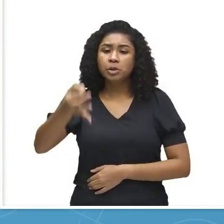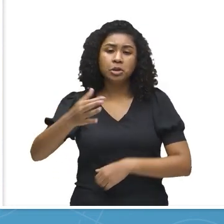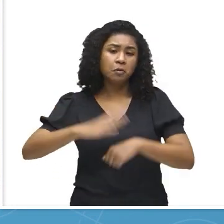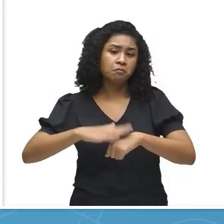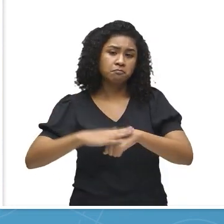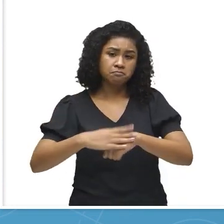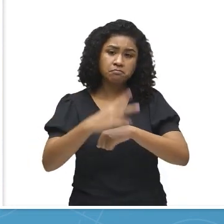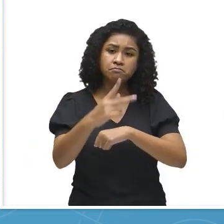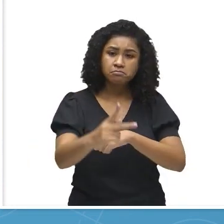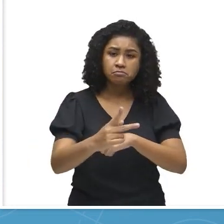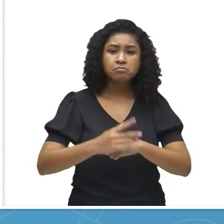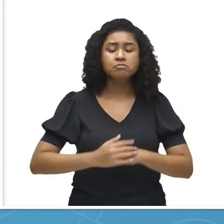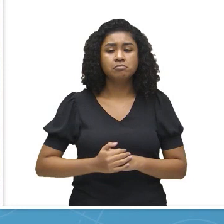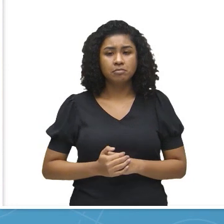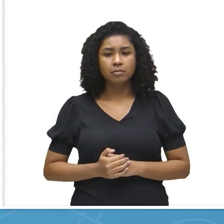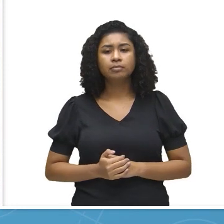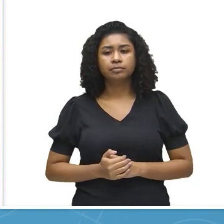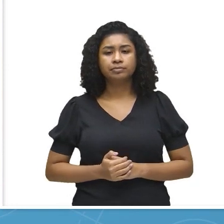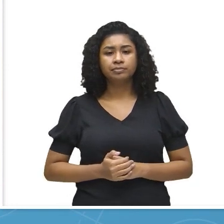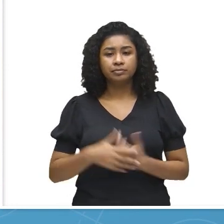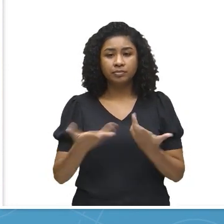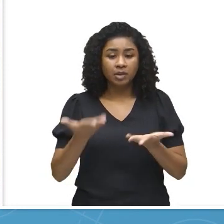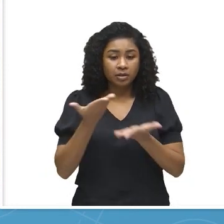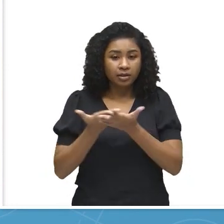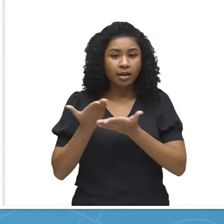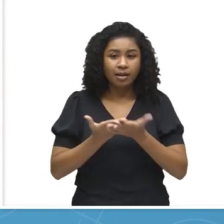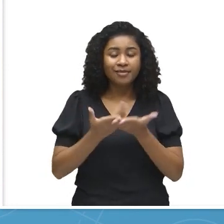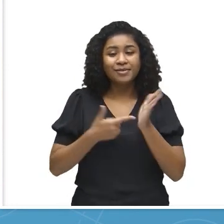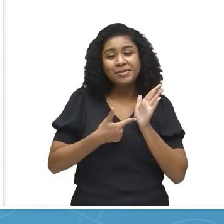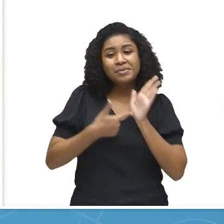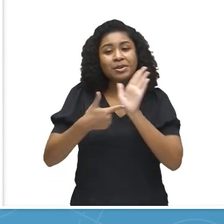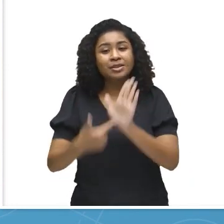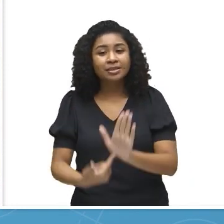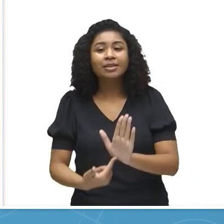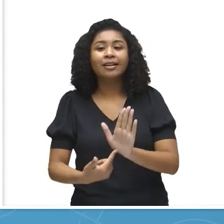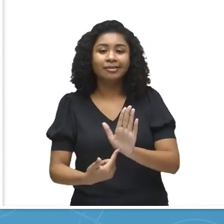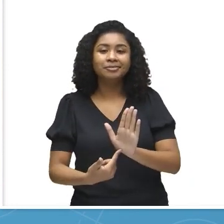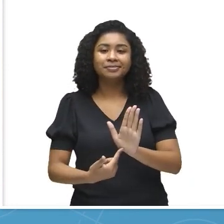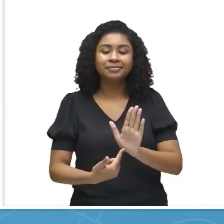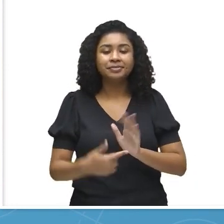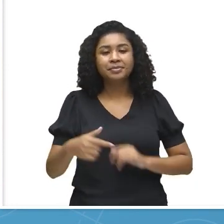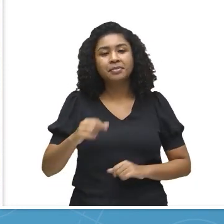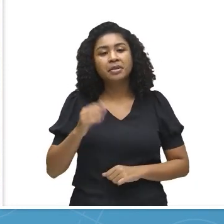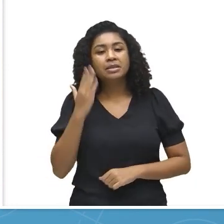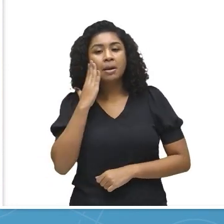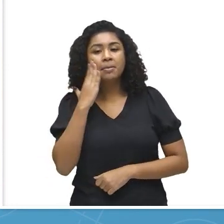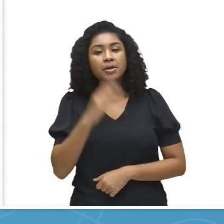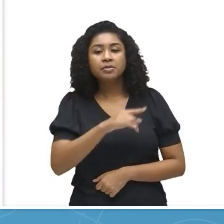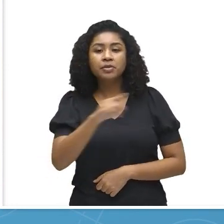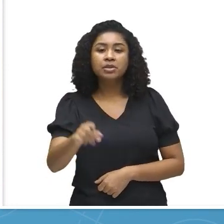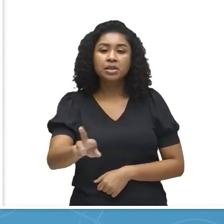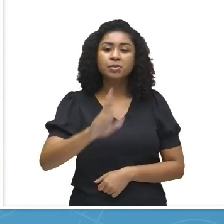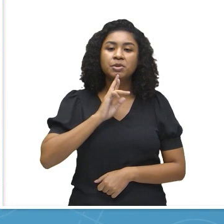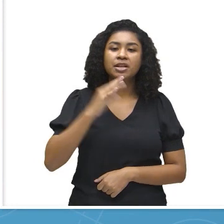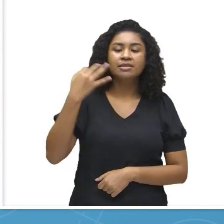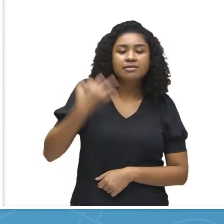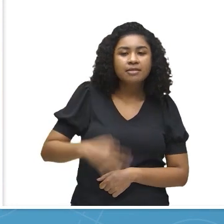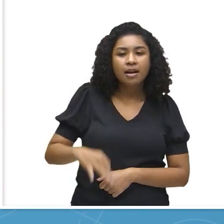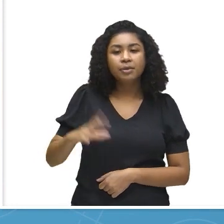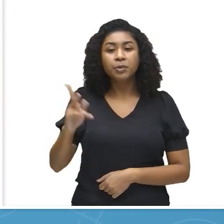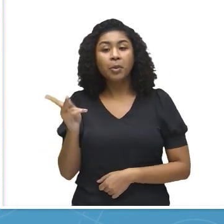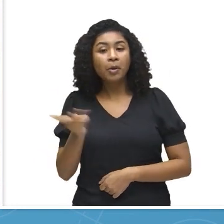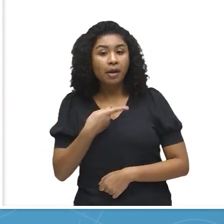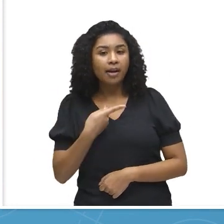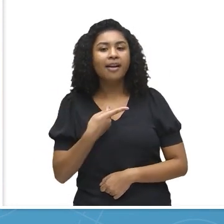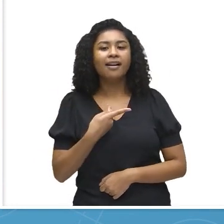a correta. Ao longo da aula a gente vai fazendo essa interação e vendo se realmente vocês estão compreendendo o conteúdo que a gente está